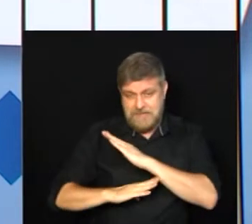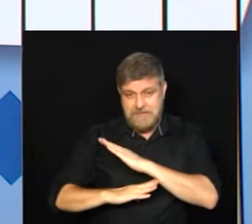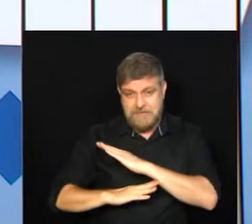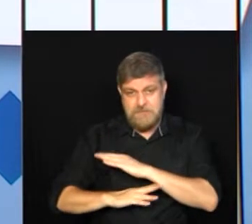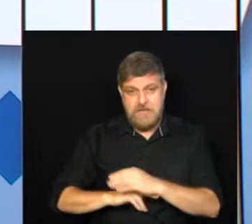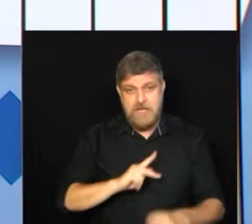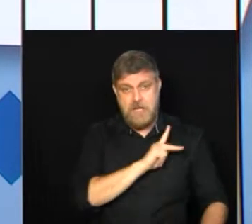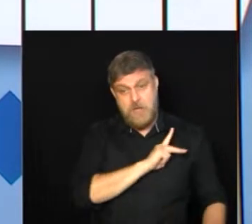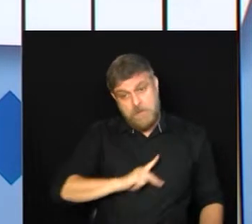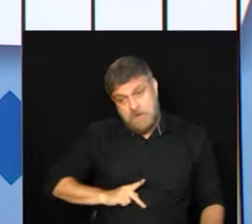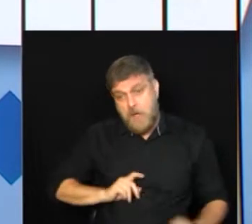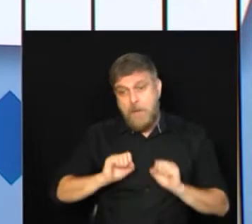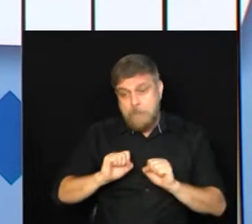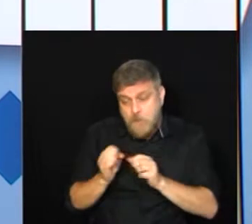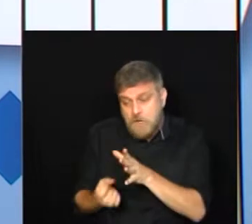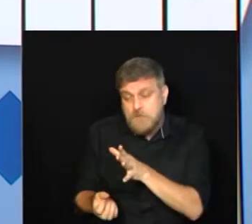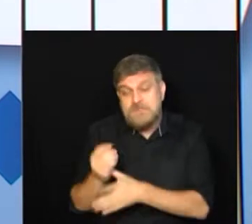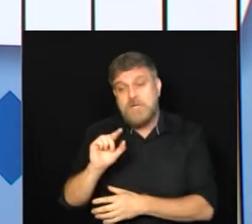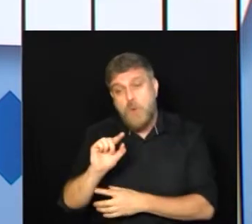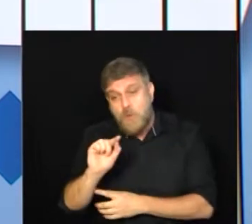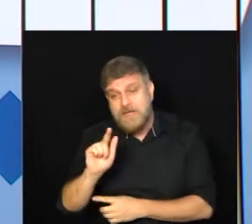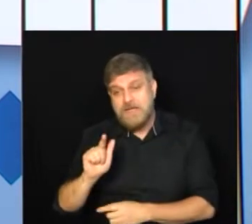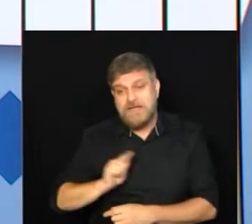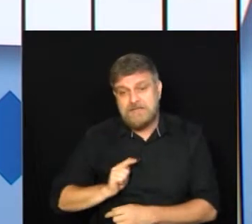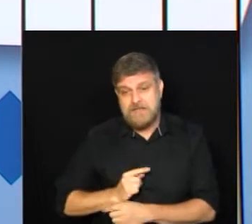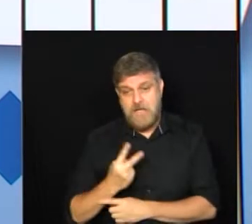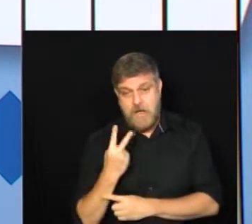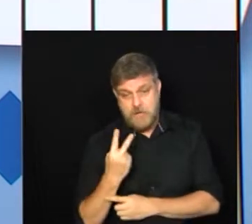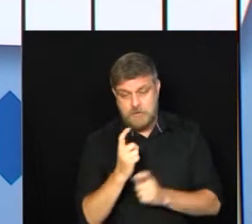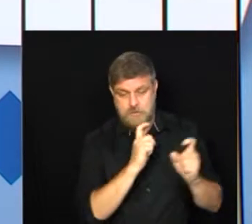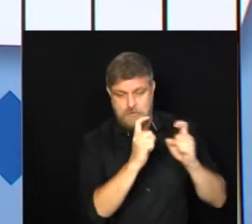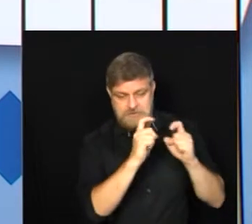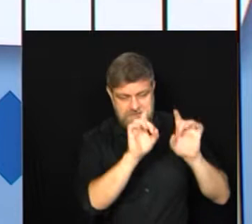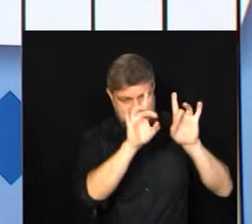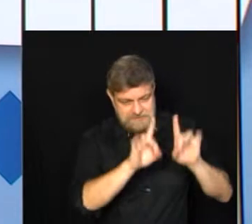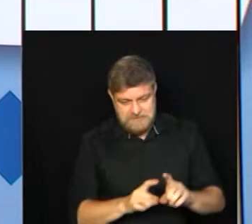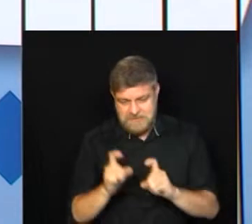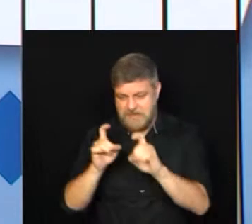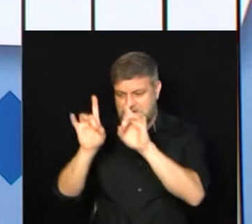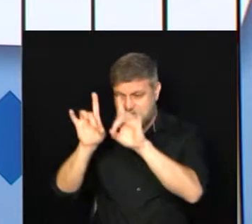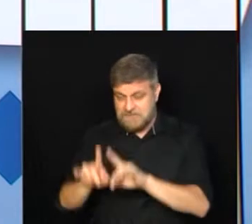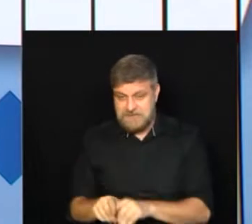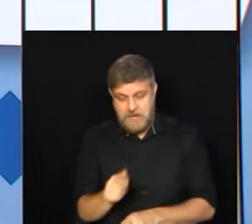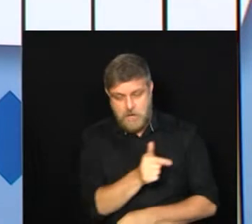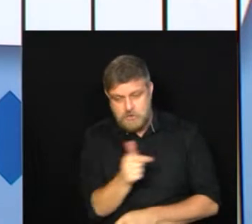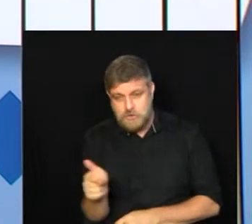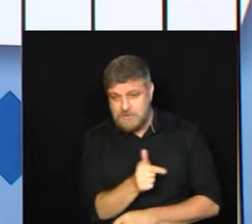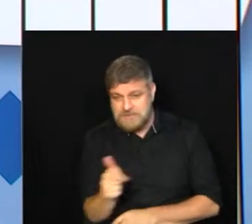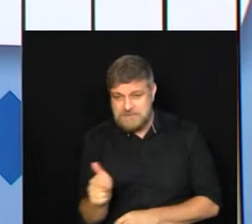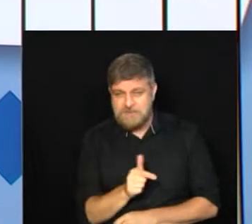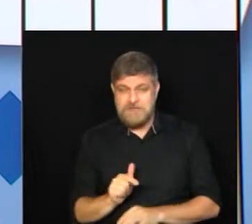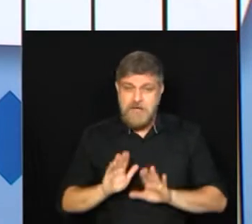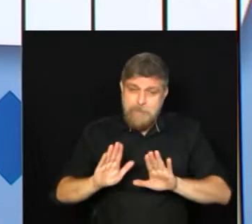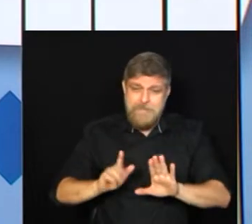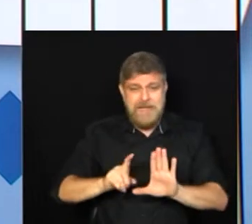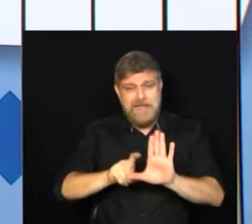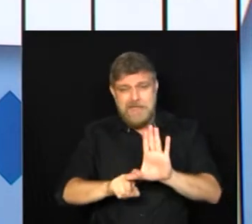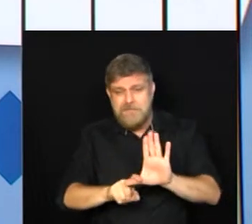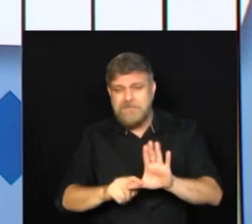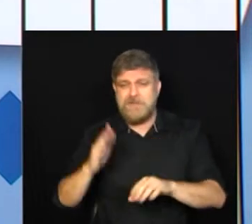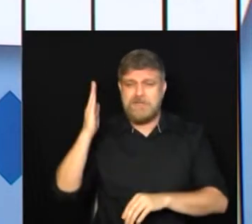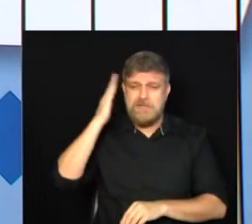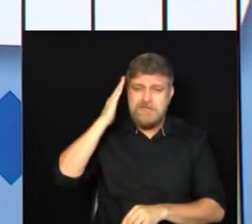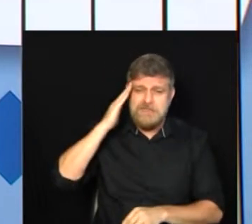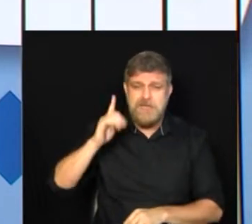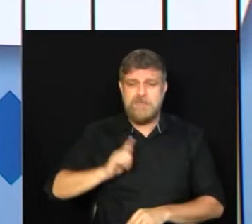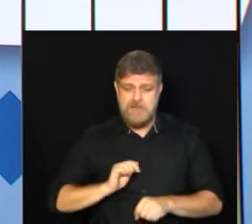não descarta a possibilidade de termos 2 reuniões extraordinárias por semana, mas vai tudo depender também em relação